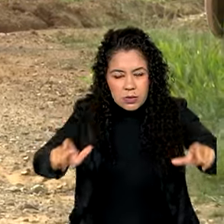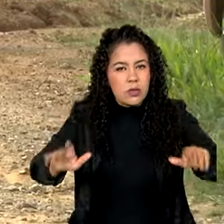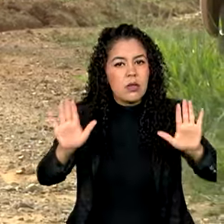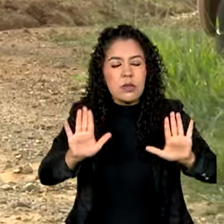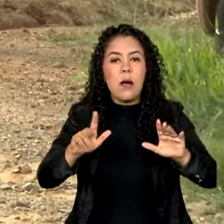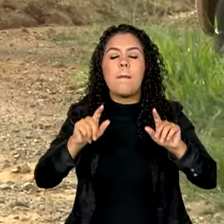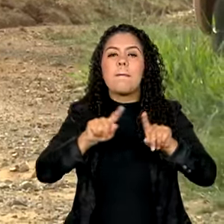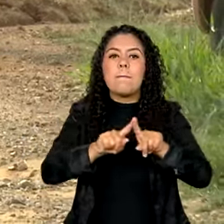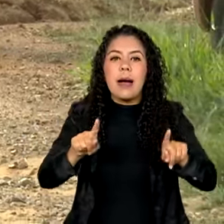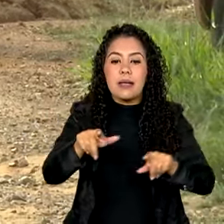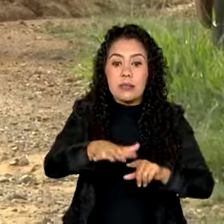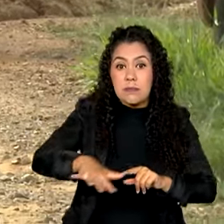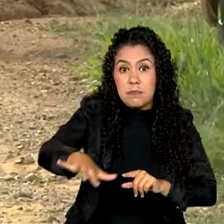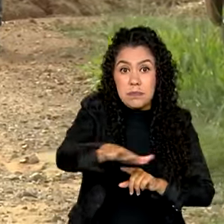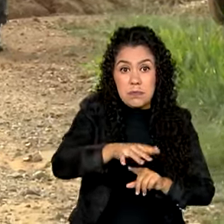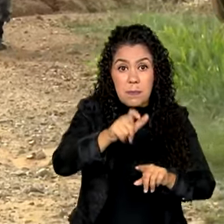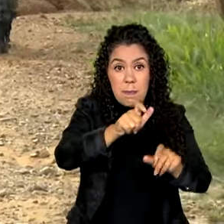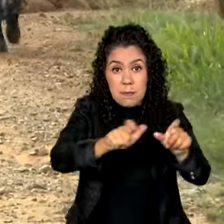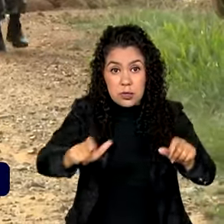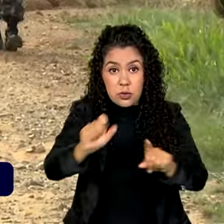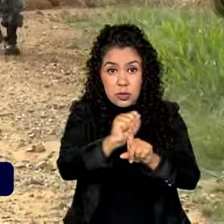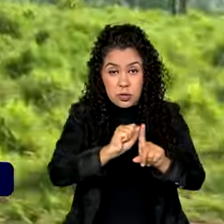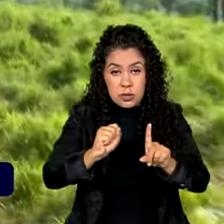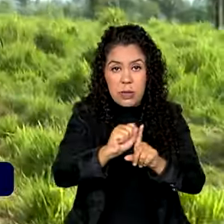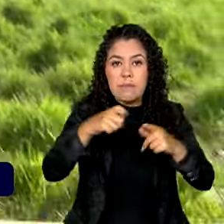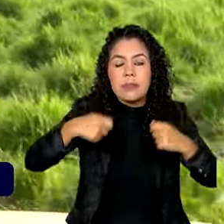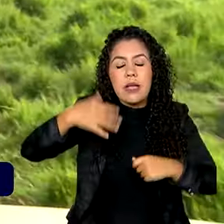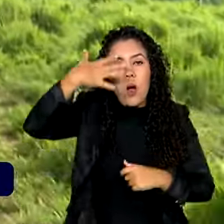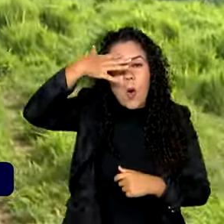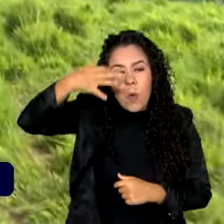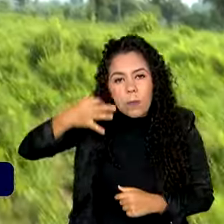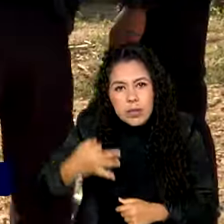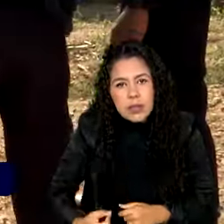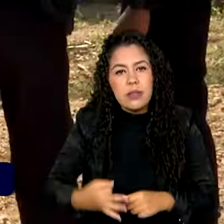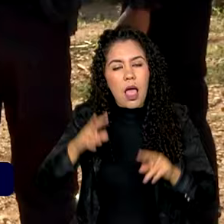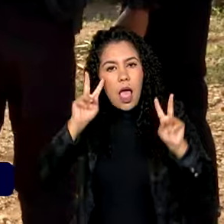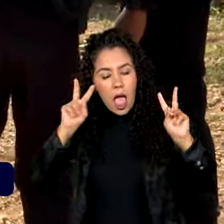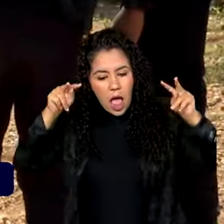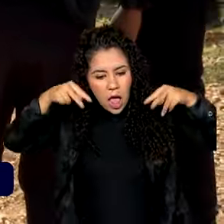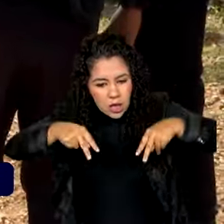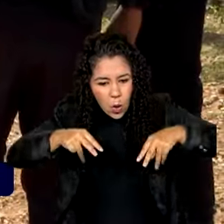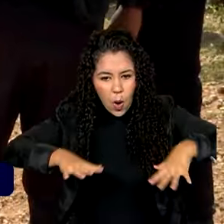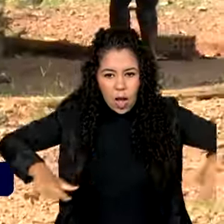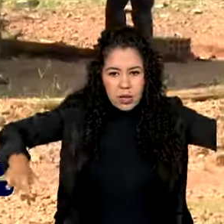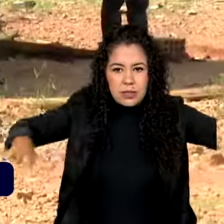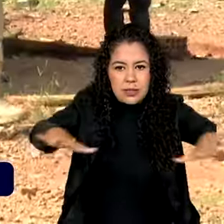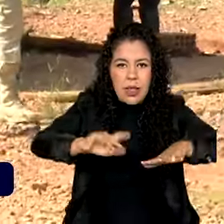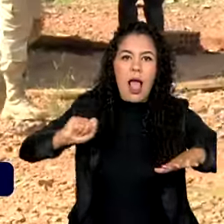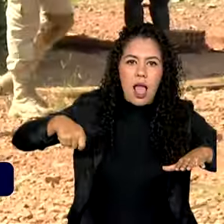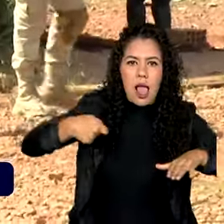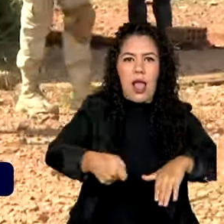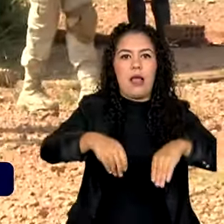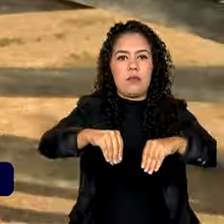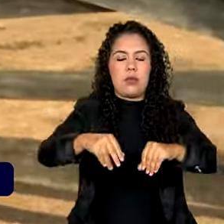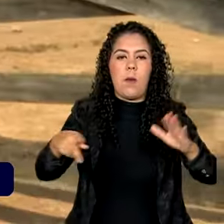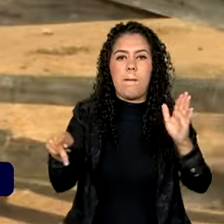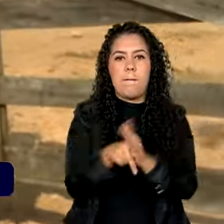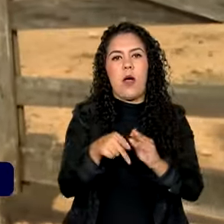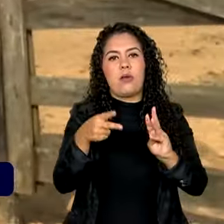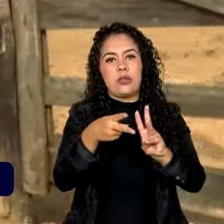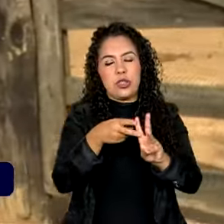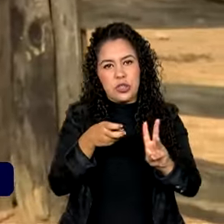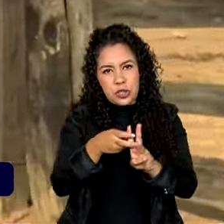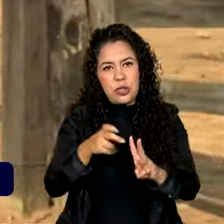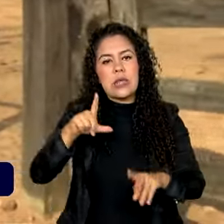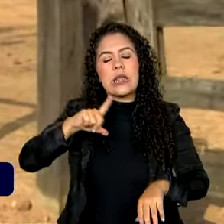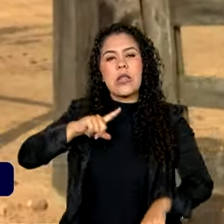região entenda e reconheça isso aqui como território indígena, área protegida, assim como